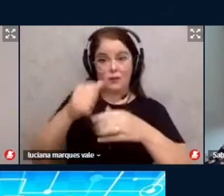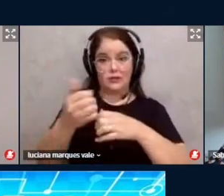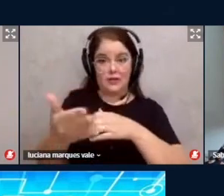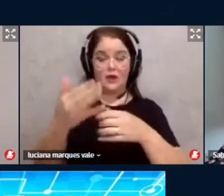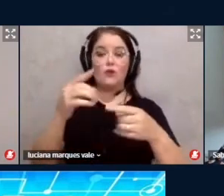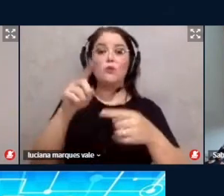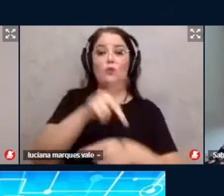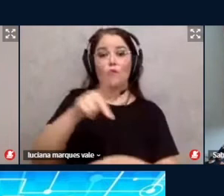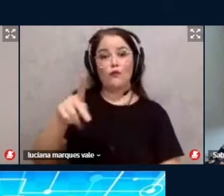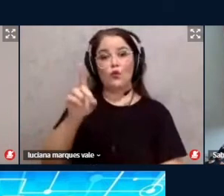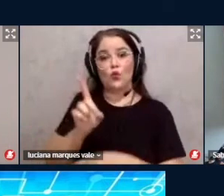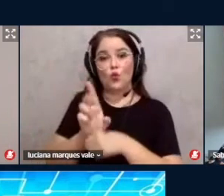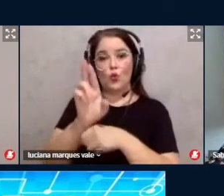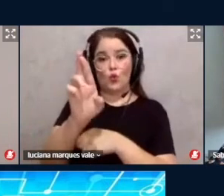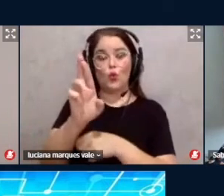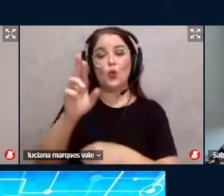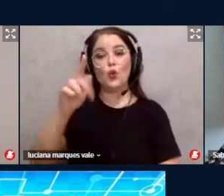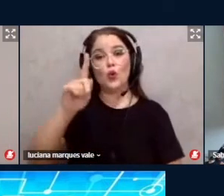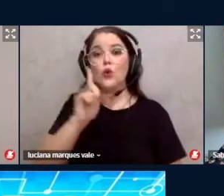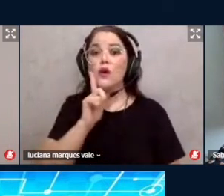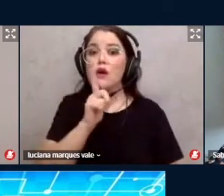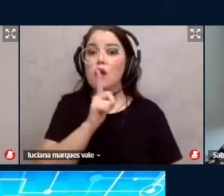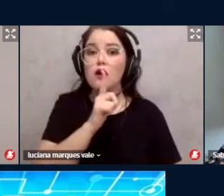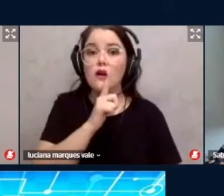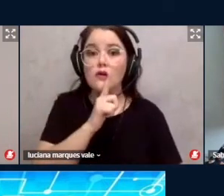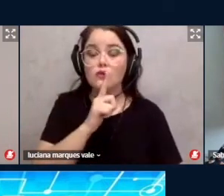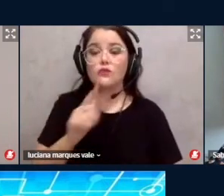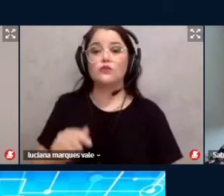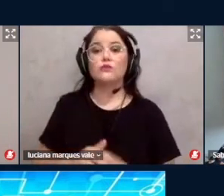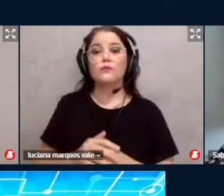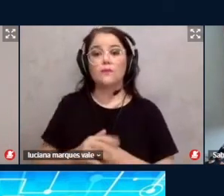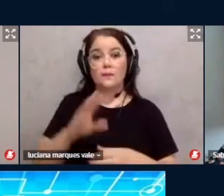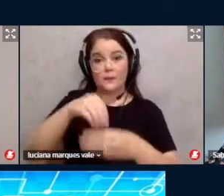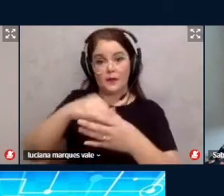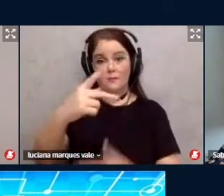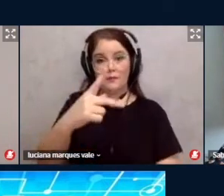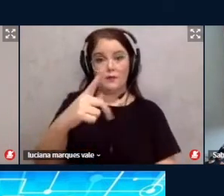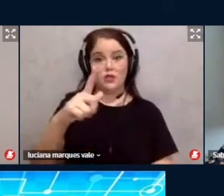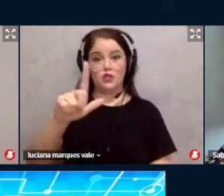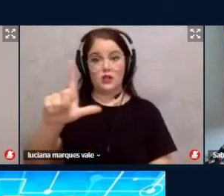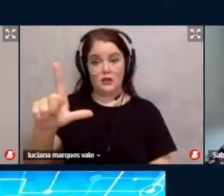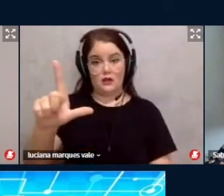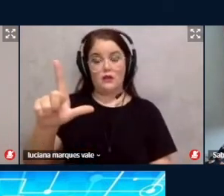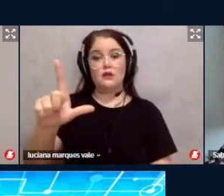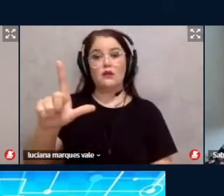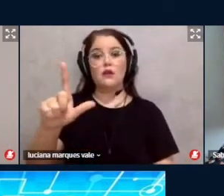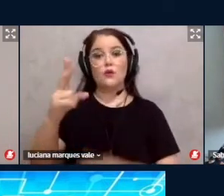professor doutor Glaucio de Castro Júnior, do PPGL-IL-UNB,